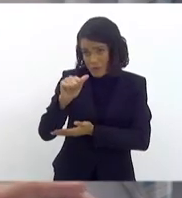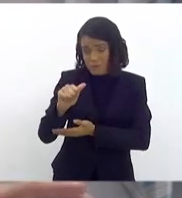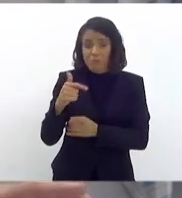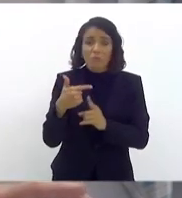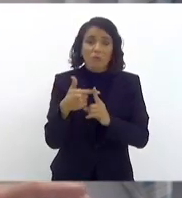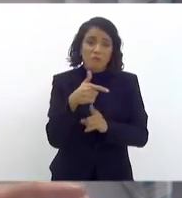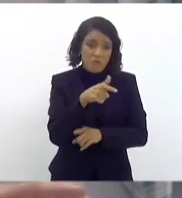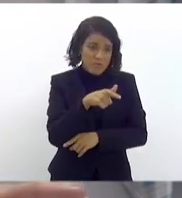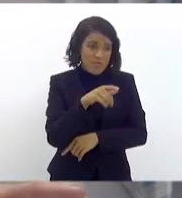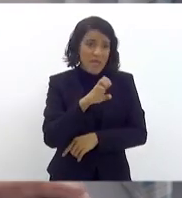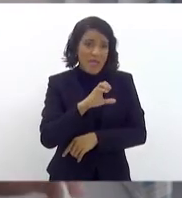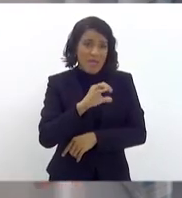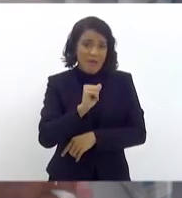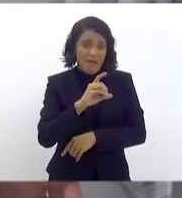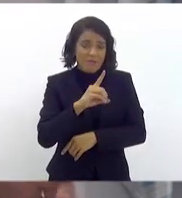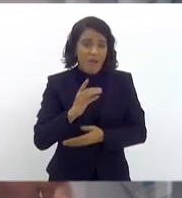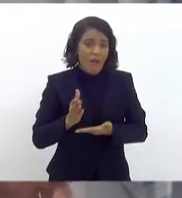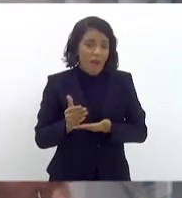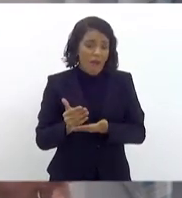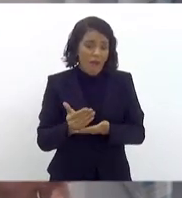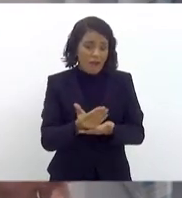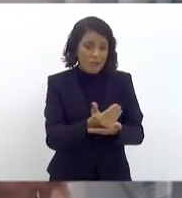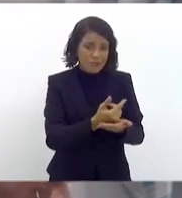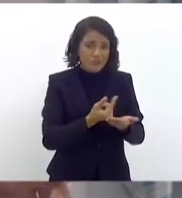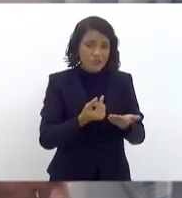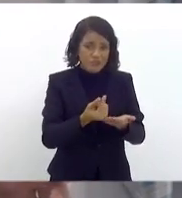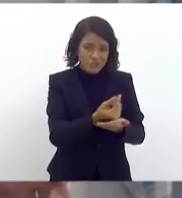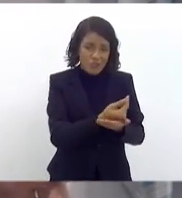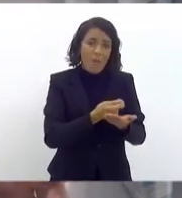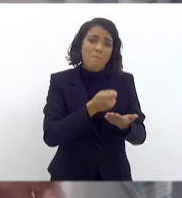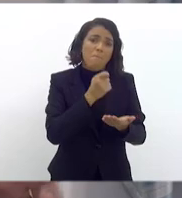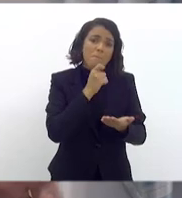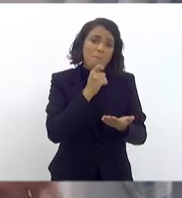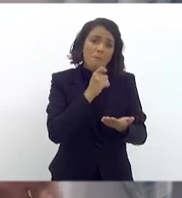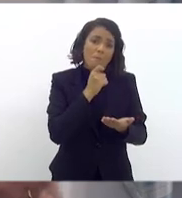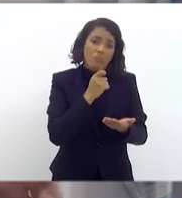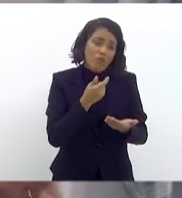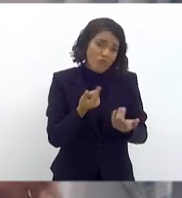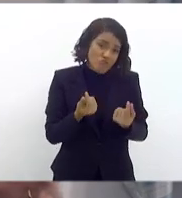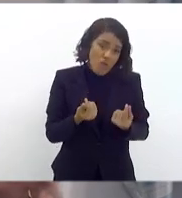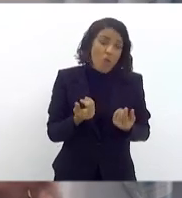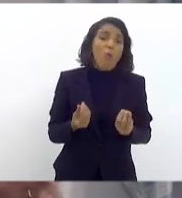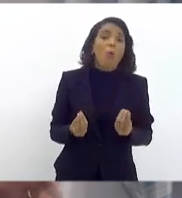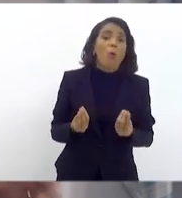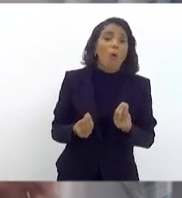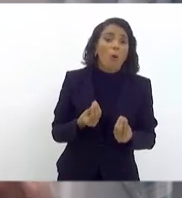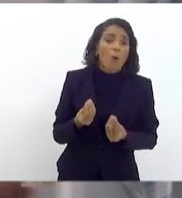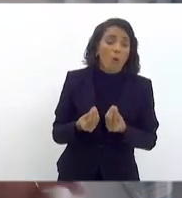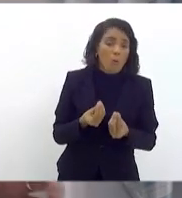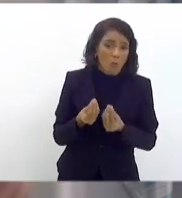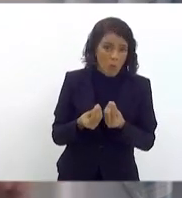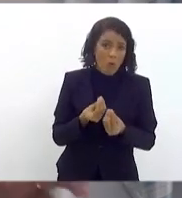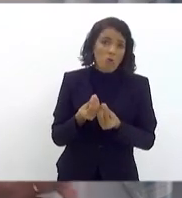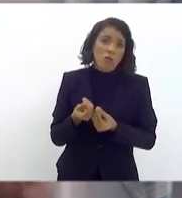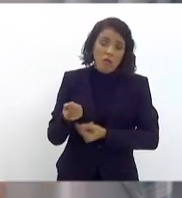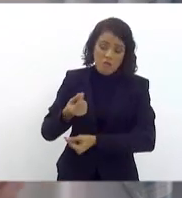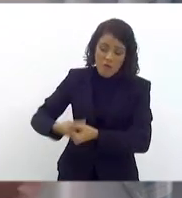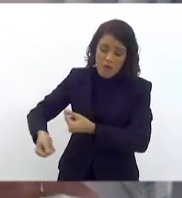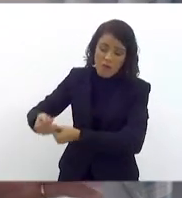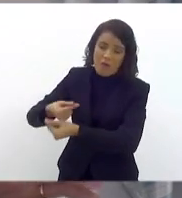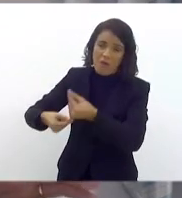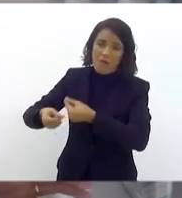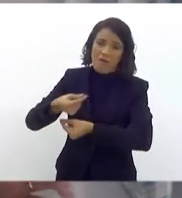arrecadem sob a égide de uma associação sem fins lucrativos, fato é que houve mercância,